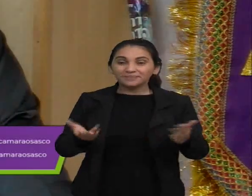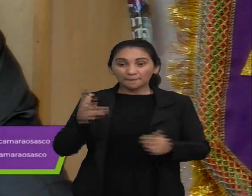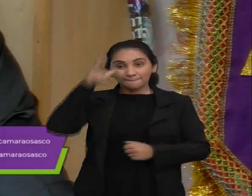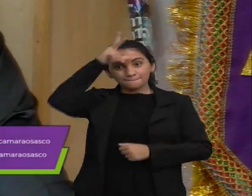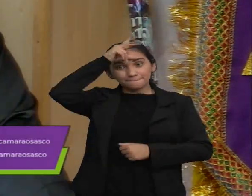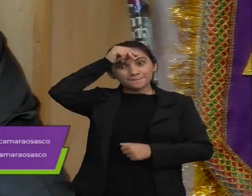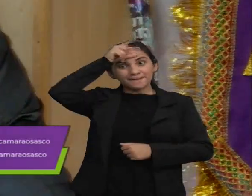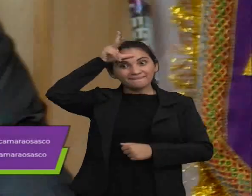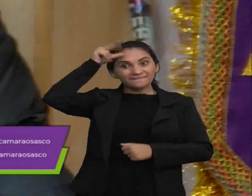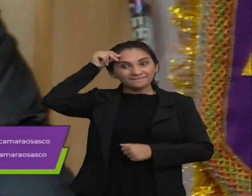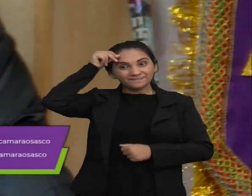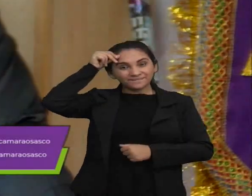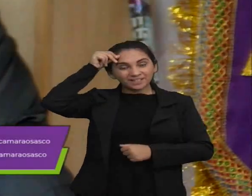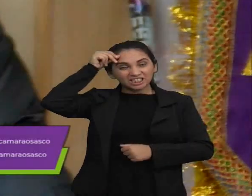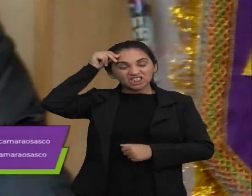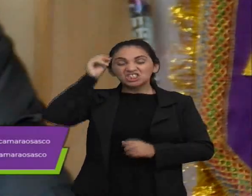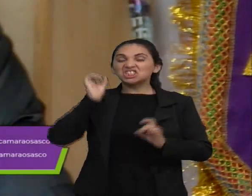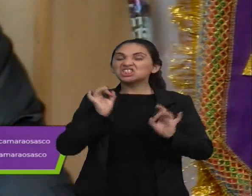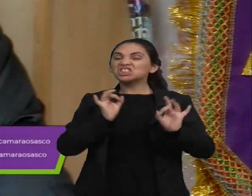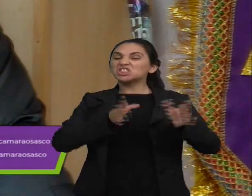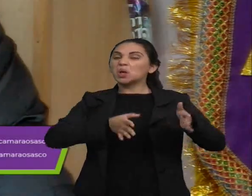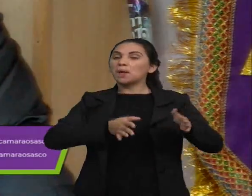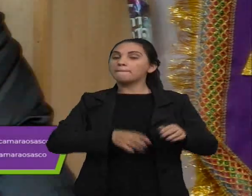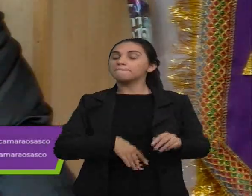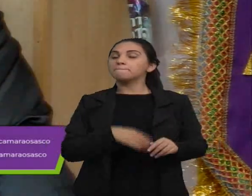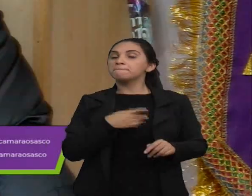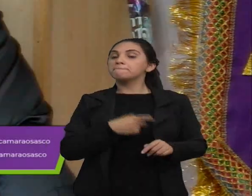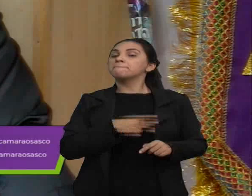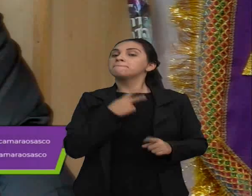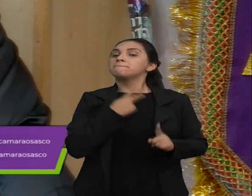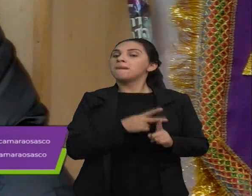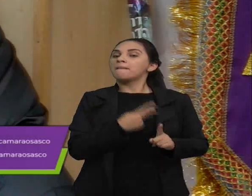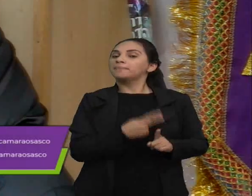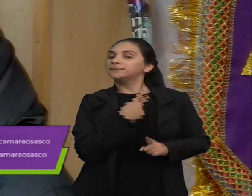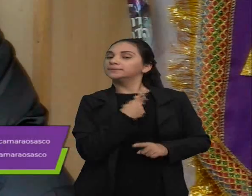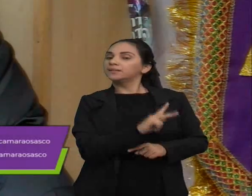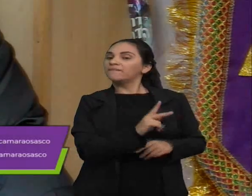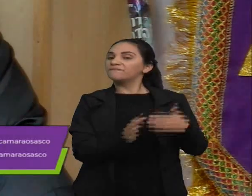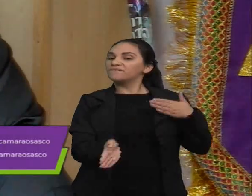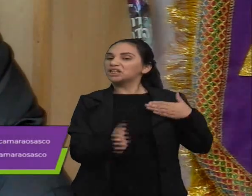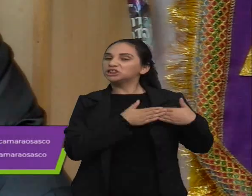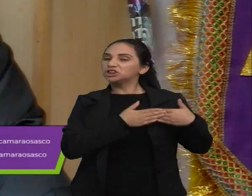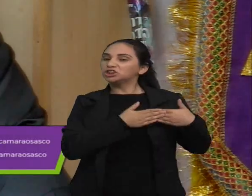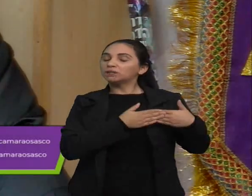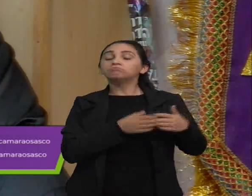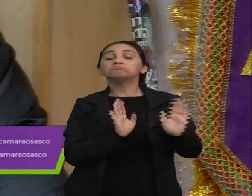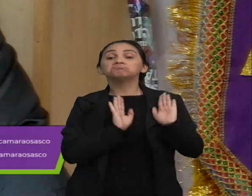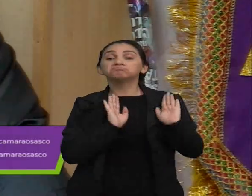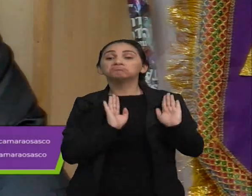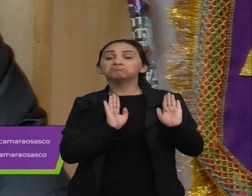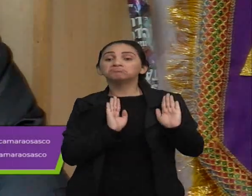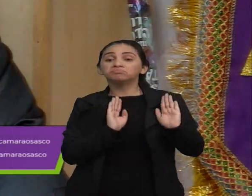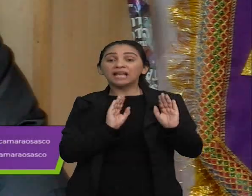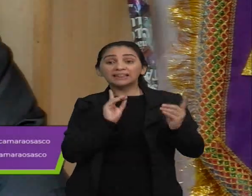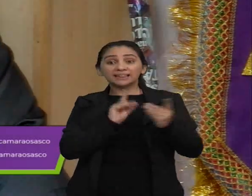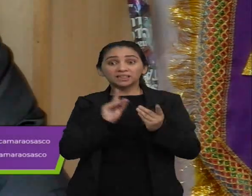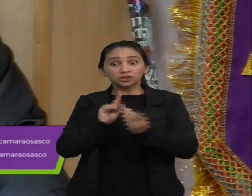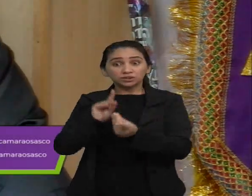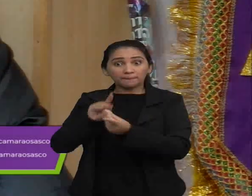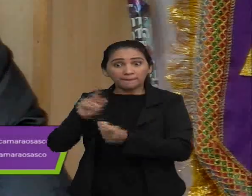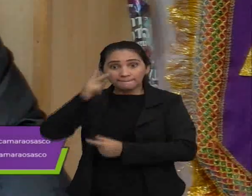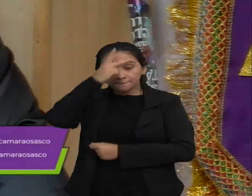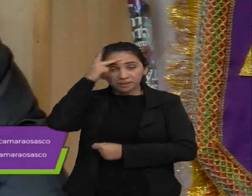prefeito deixou propositalmente o pronto-socorro fechado negligenciando atendimento de saúde